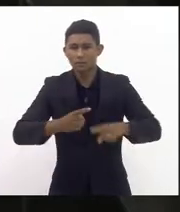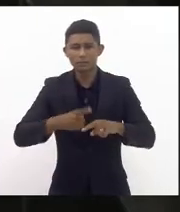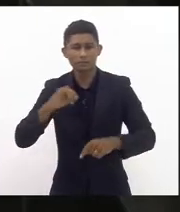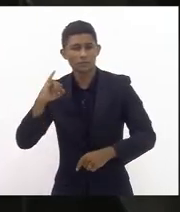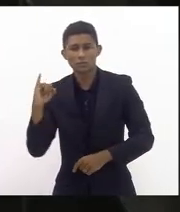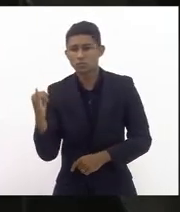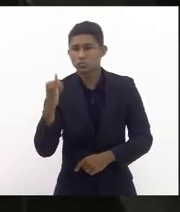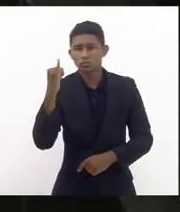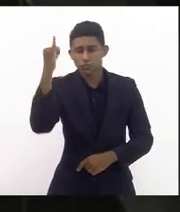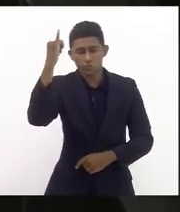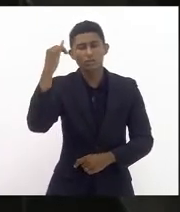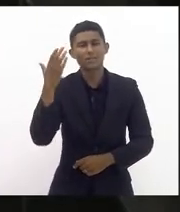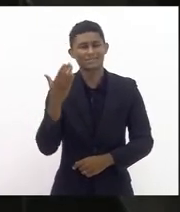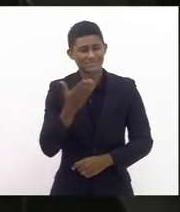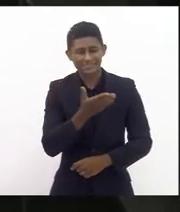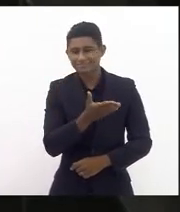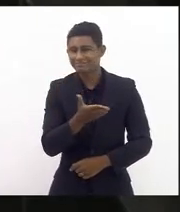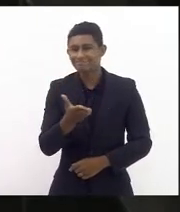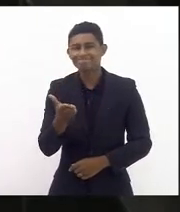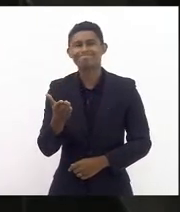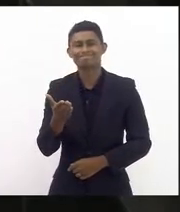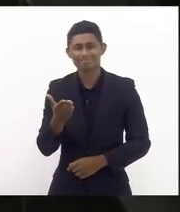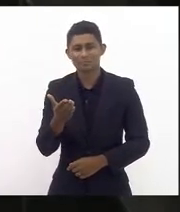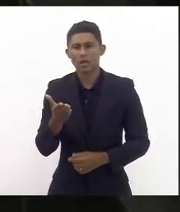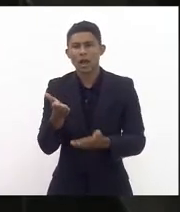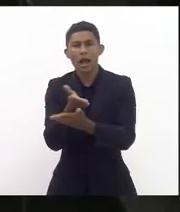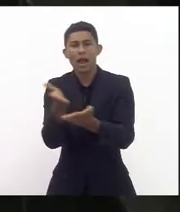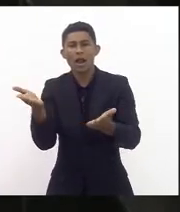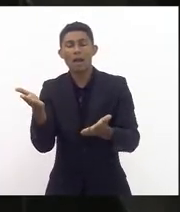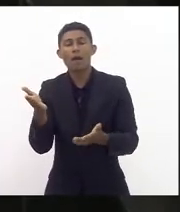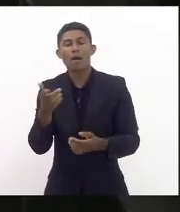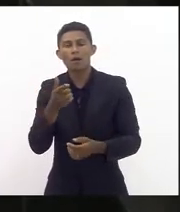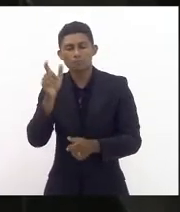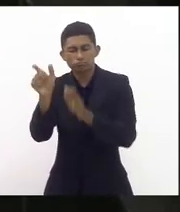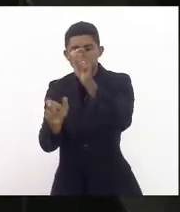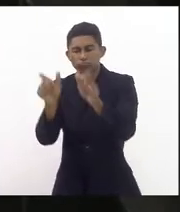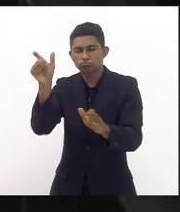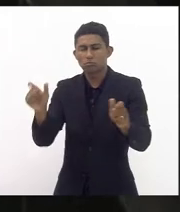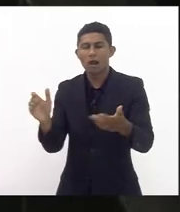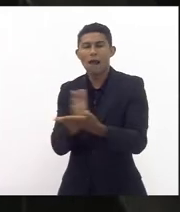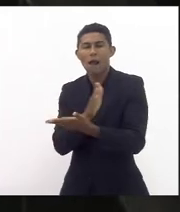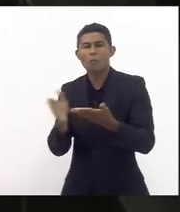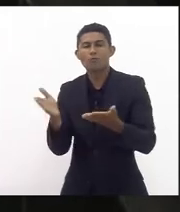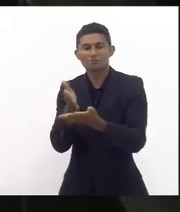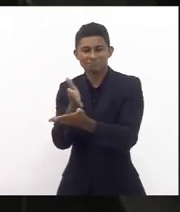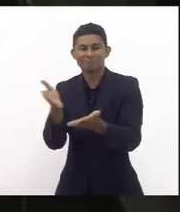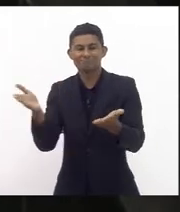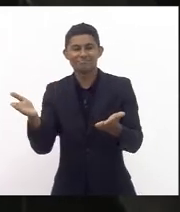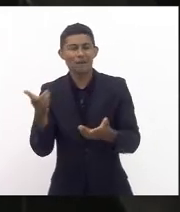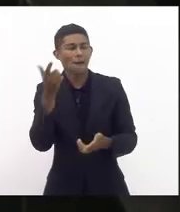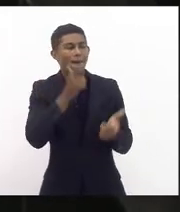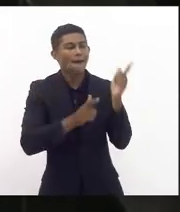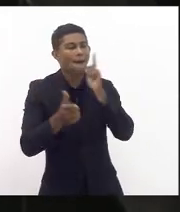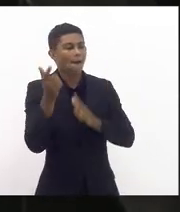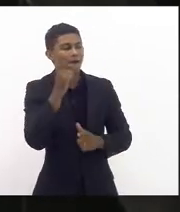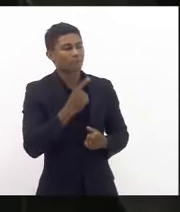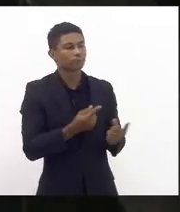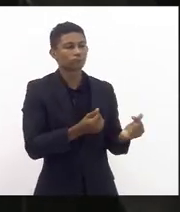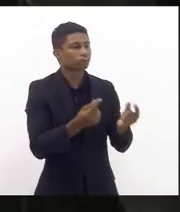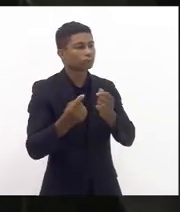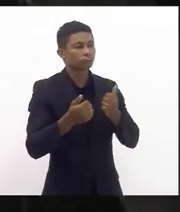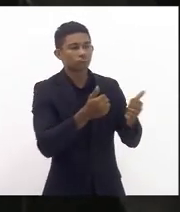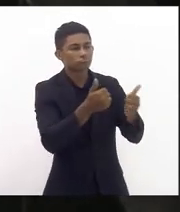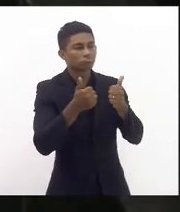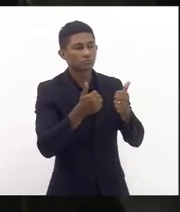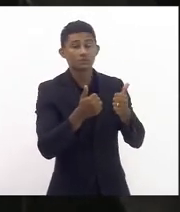outros incrementos que favorecem os financiadores, favorecem os credores e dificultam demais, demais